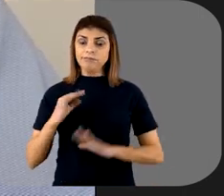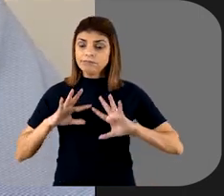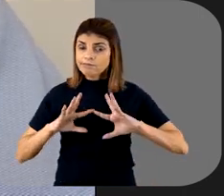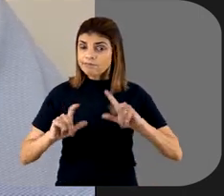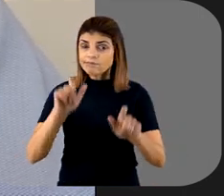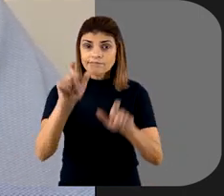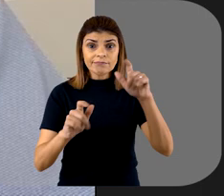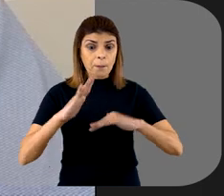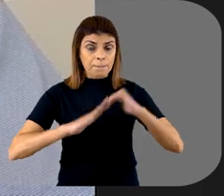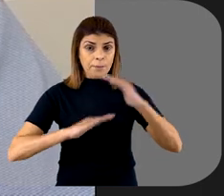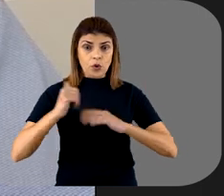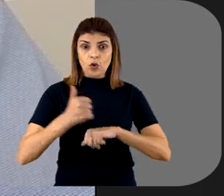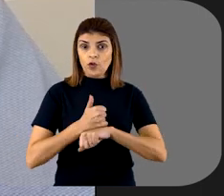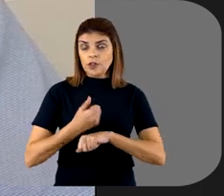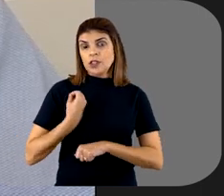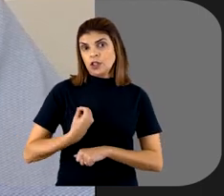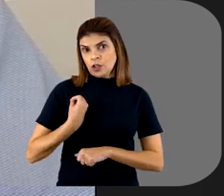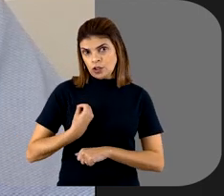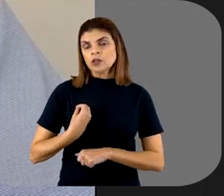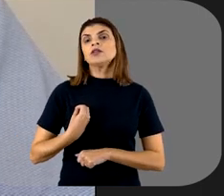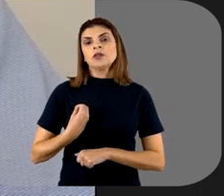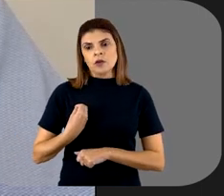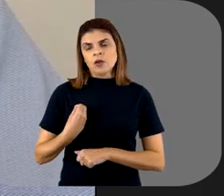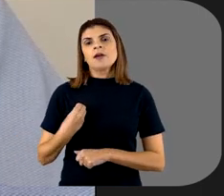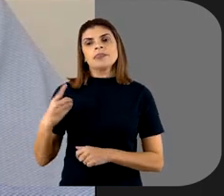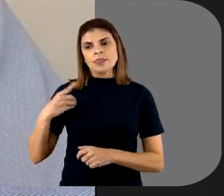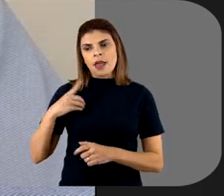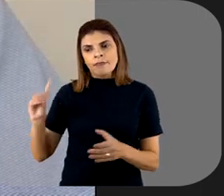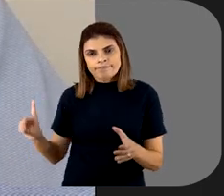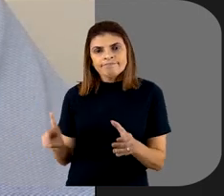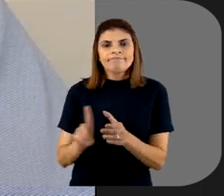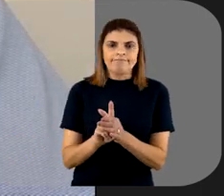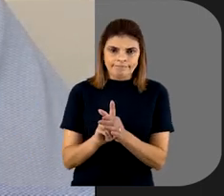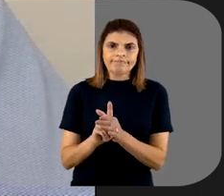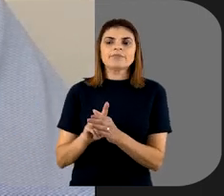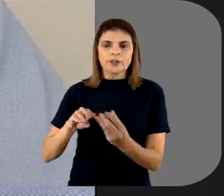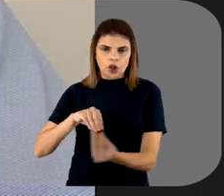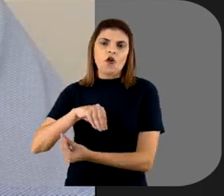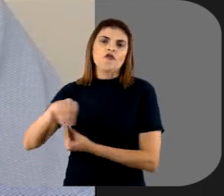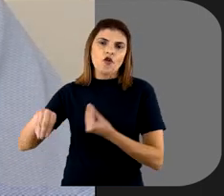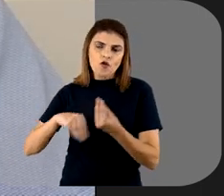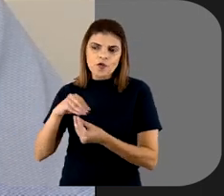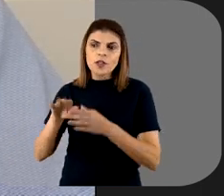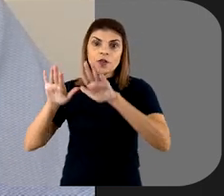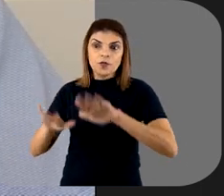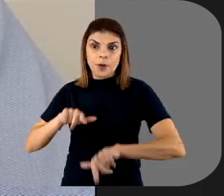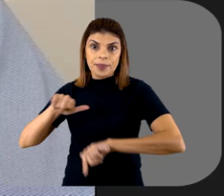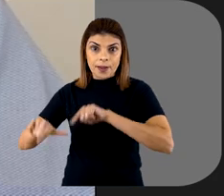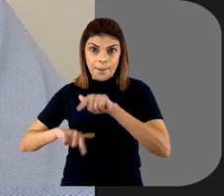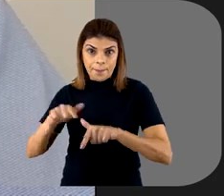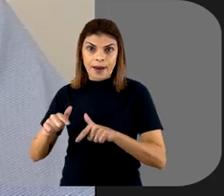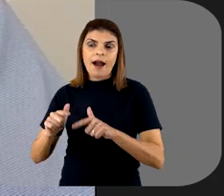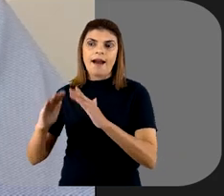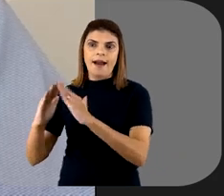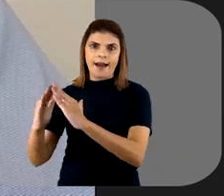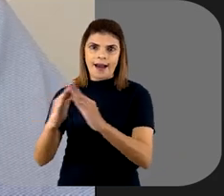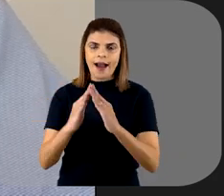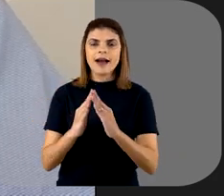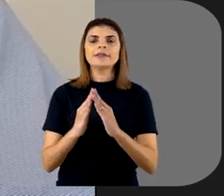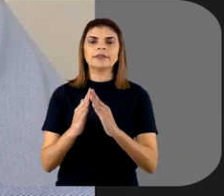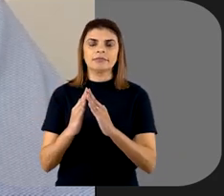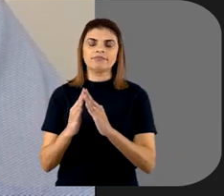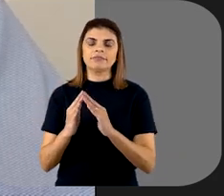importantíssimo para todos os profissionais que estão envolvidos nessas instituições de longa permanência, né?